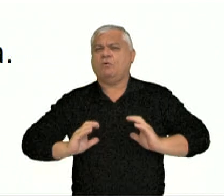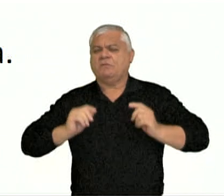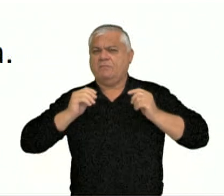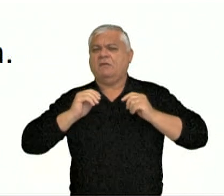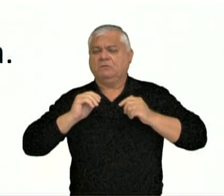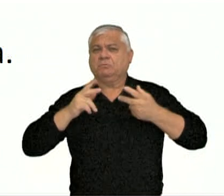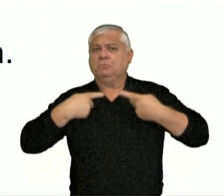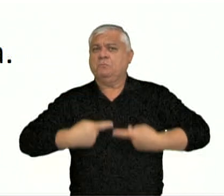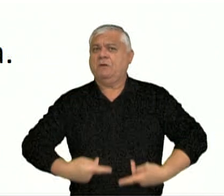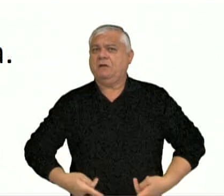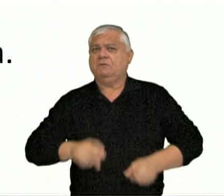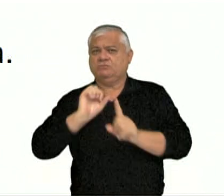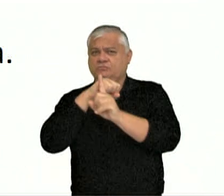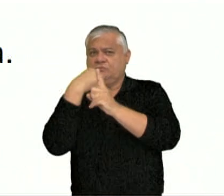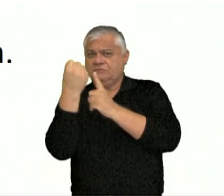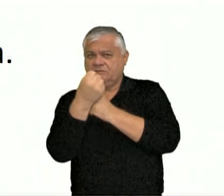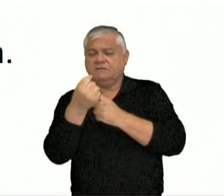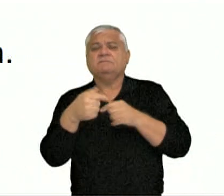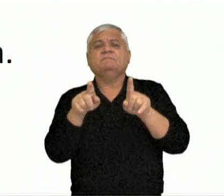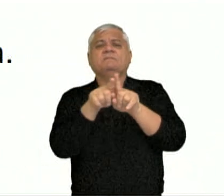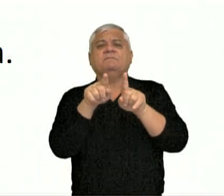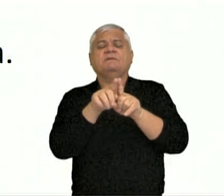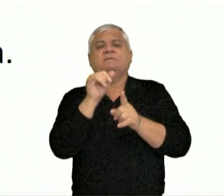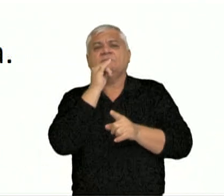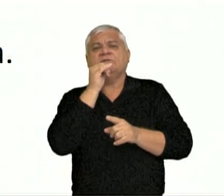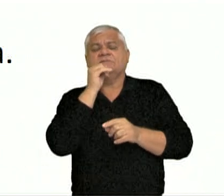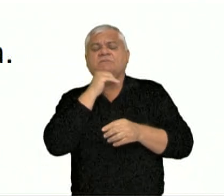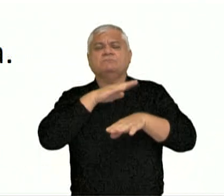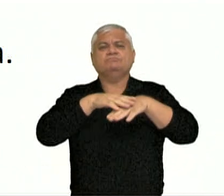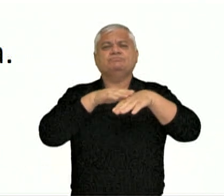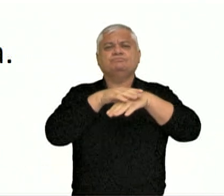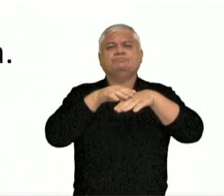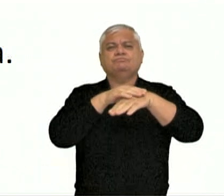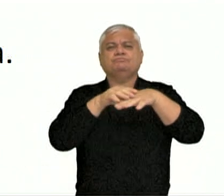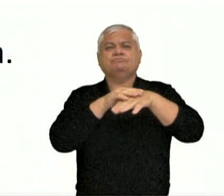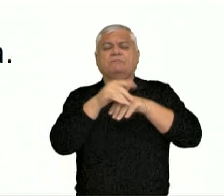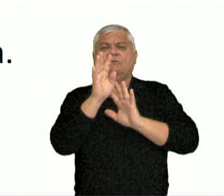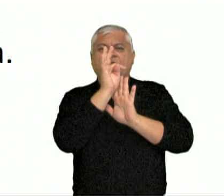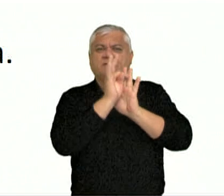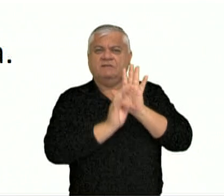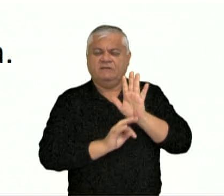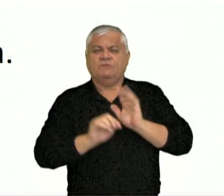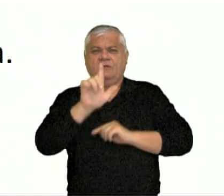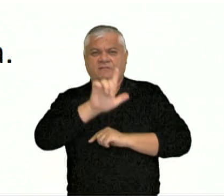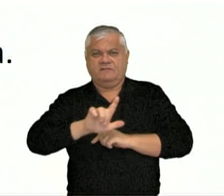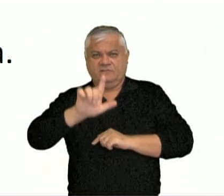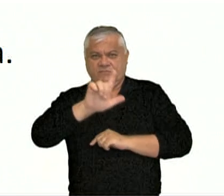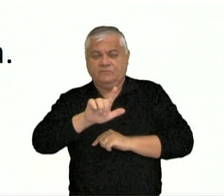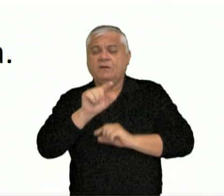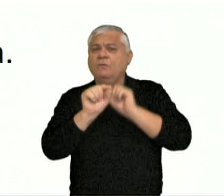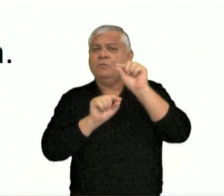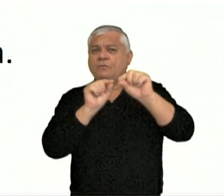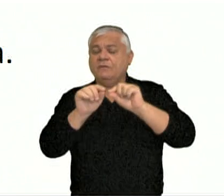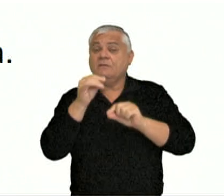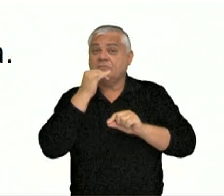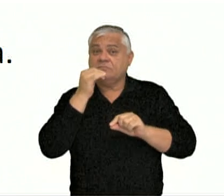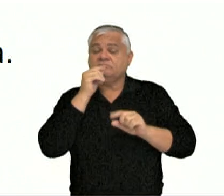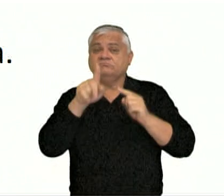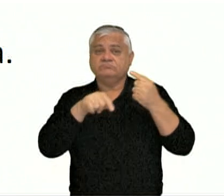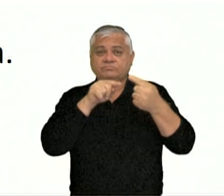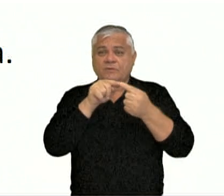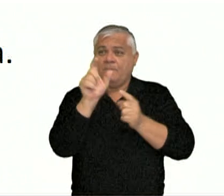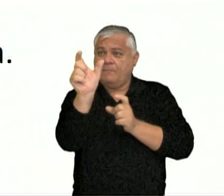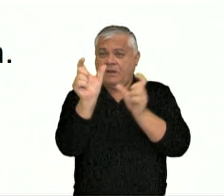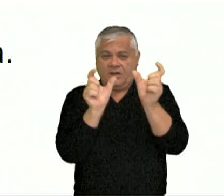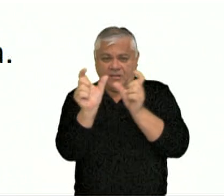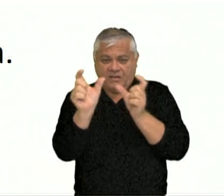da vida em sociedade. E também dialogar sobre um texto literário, inferindo o quê? O sentido de uma palavra